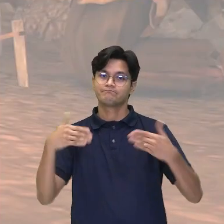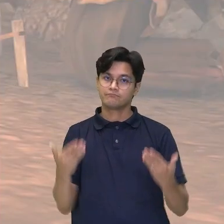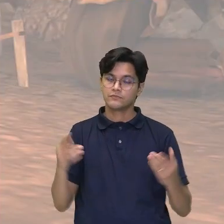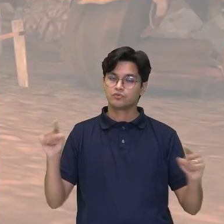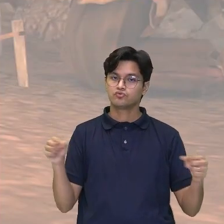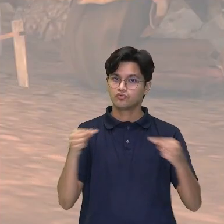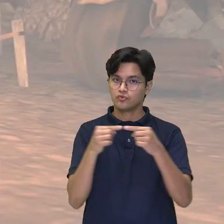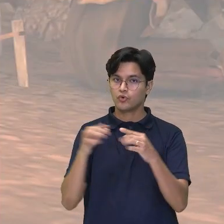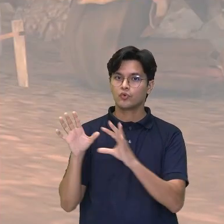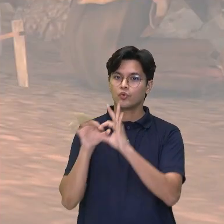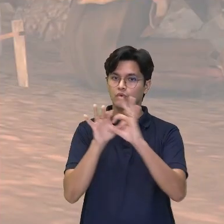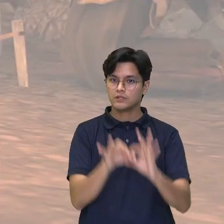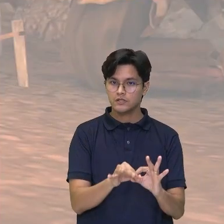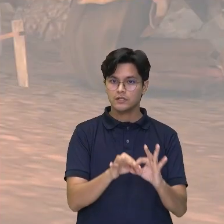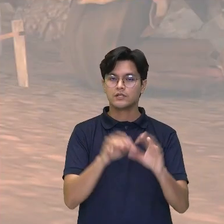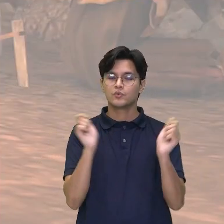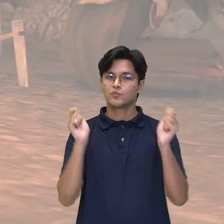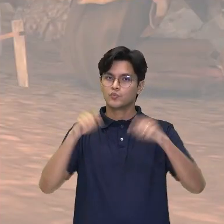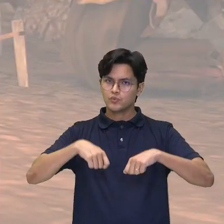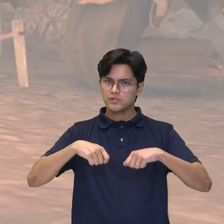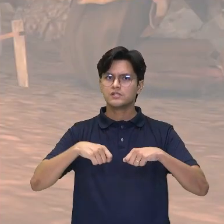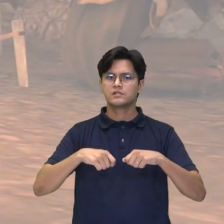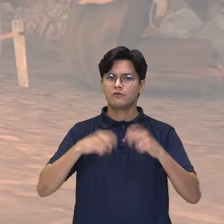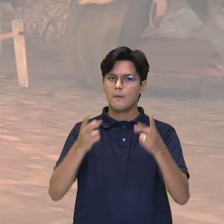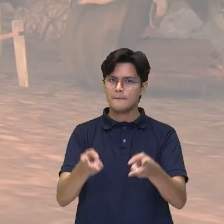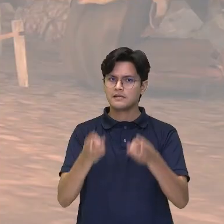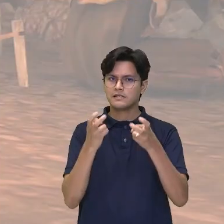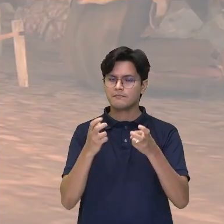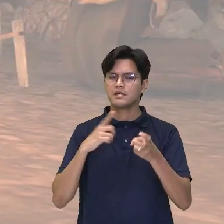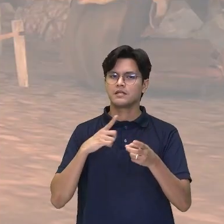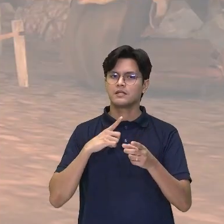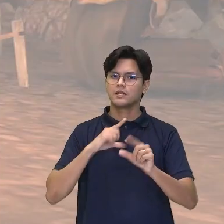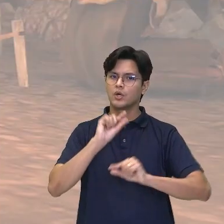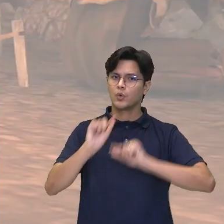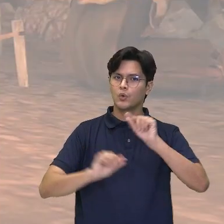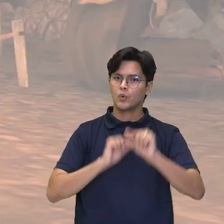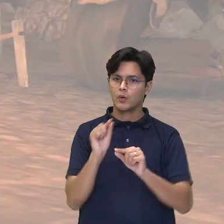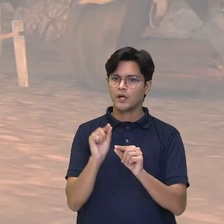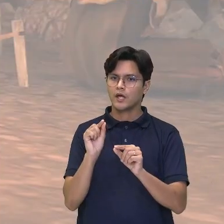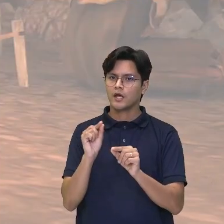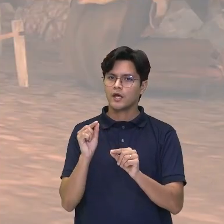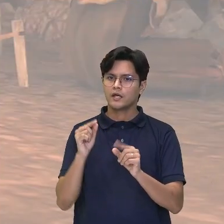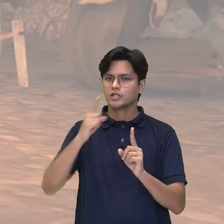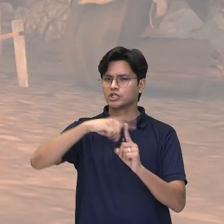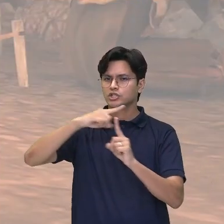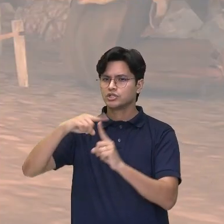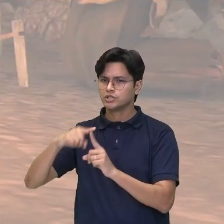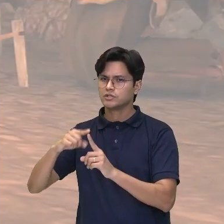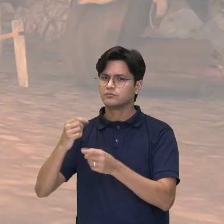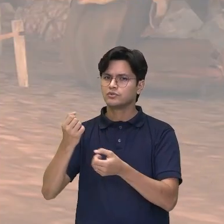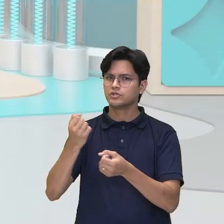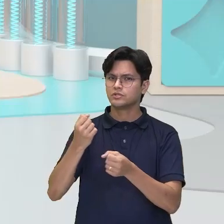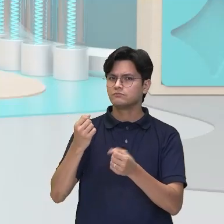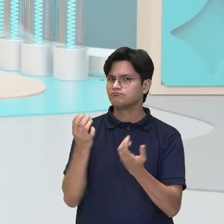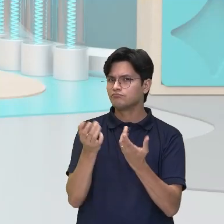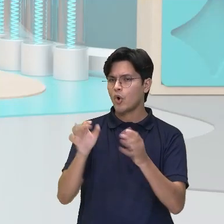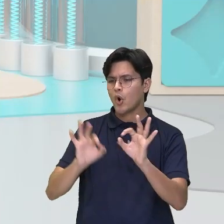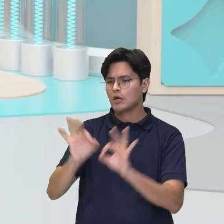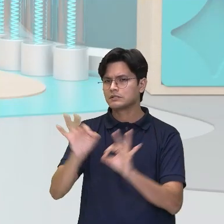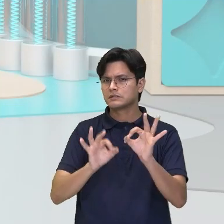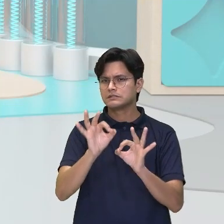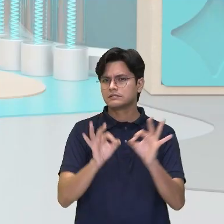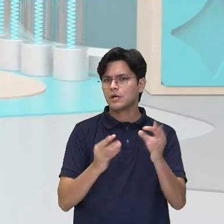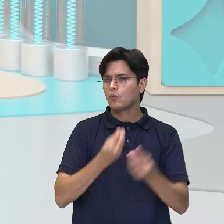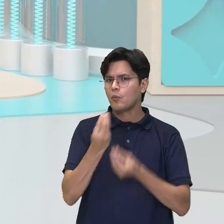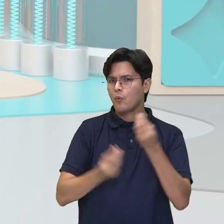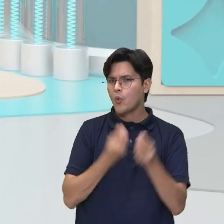as construções que existiam nesse período, tá? A forma como eles viviam, a forma da arquitetura.